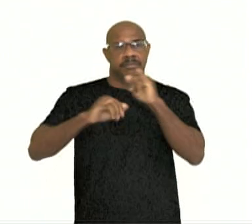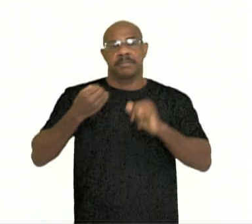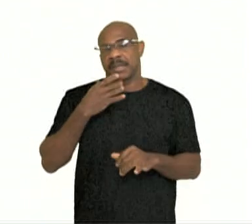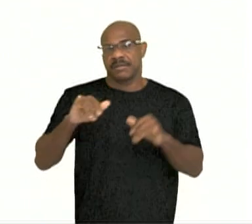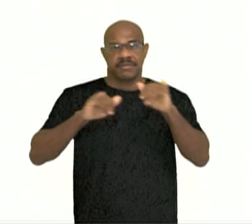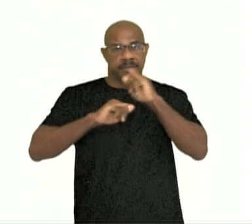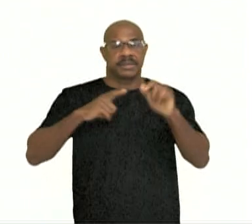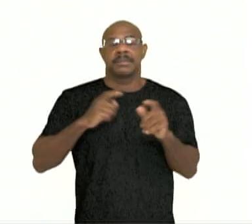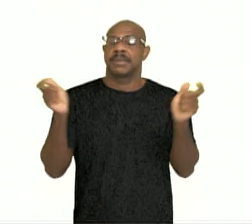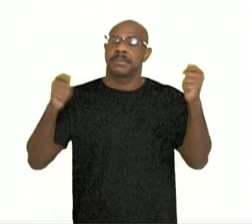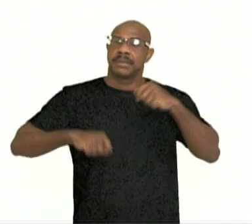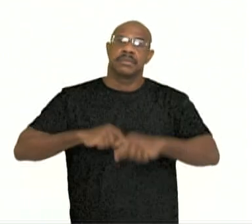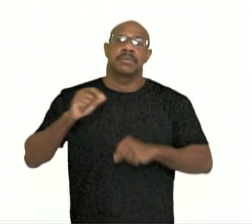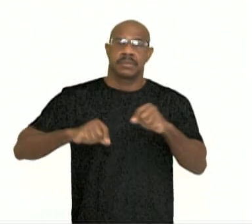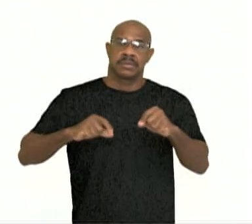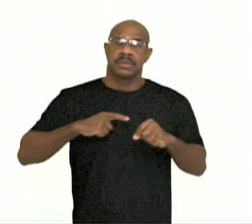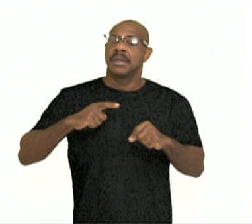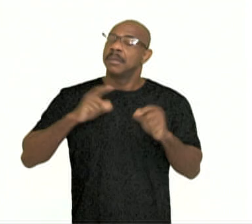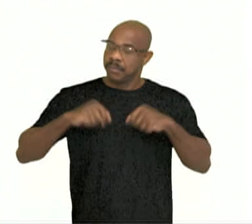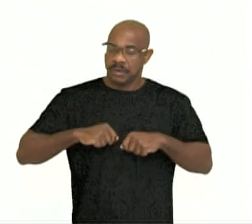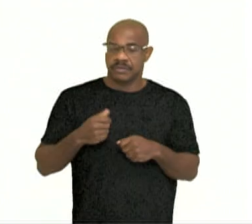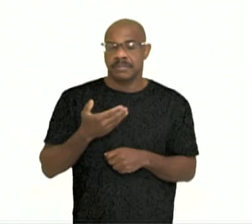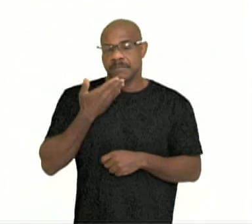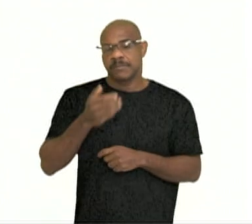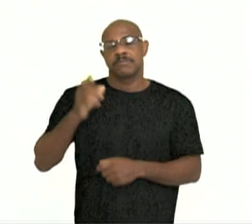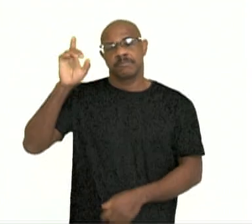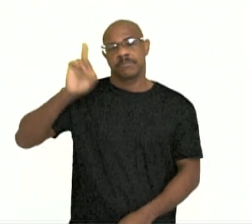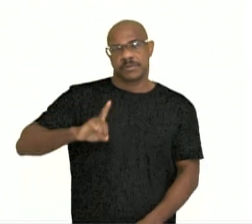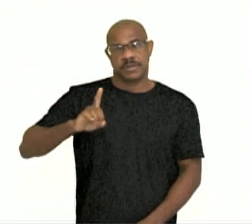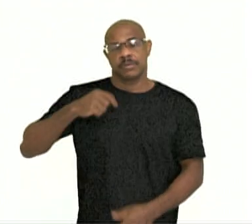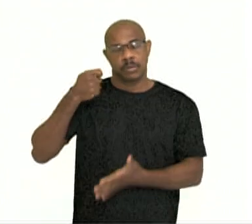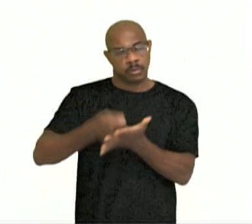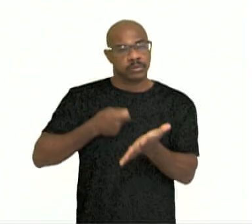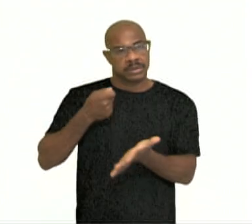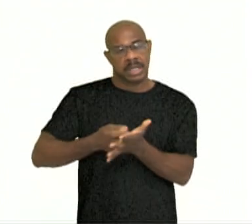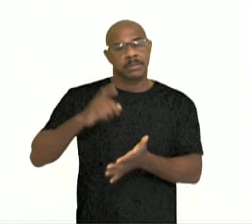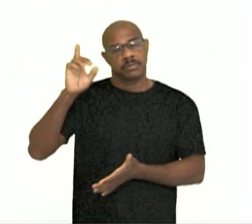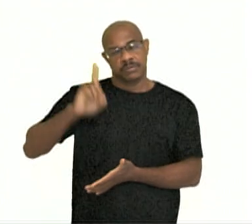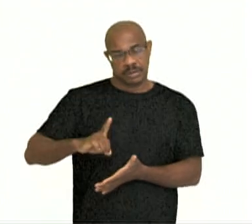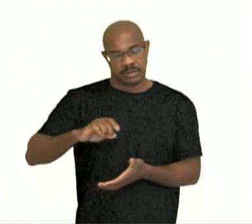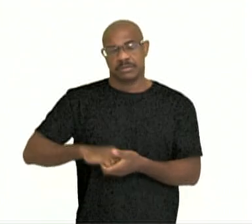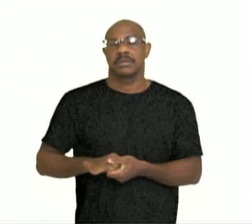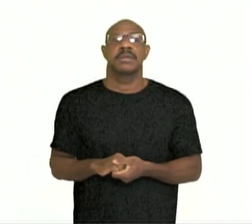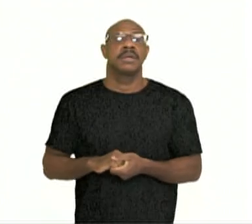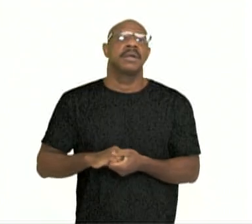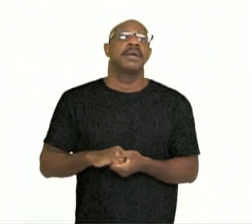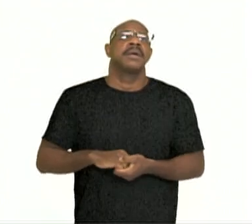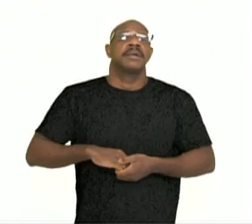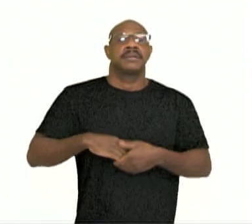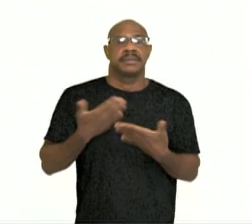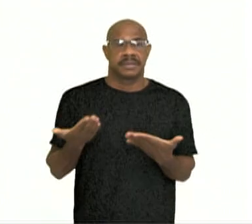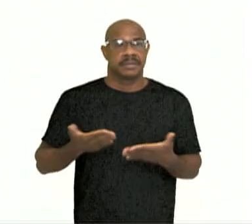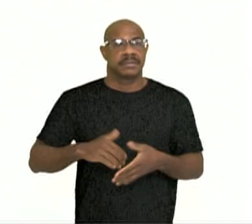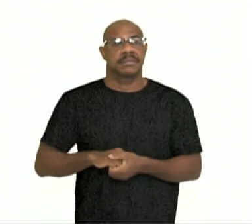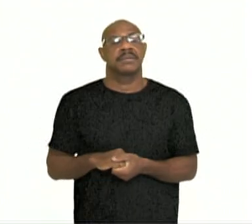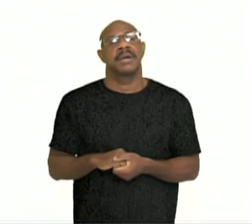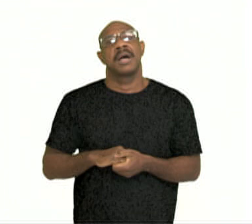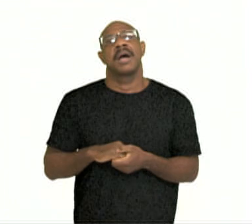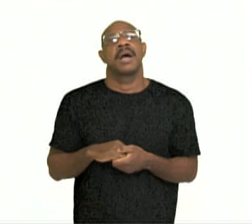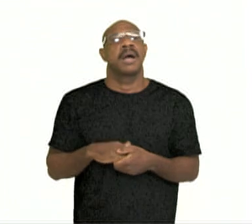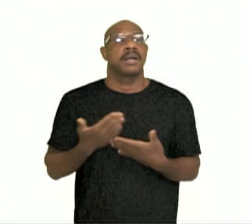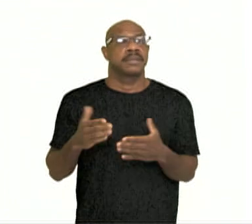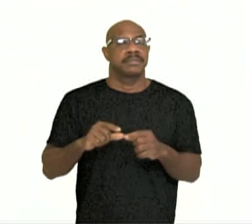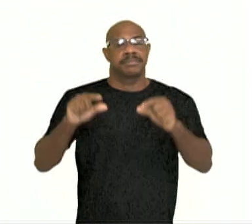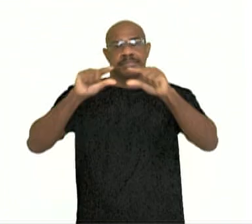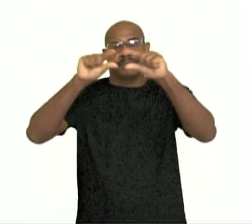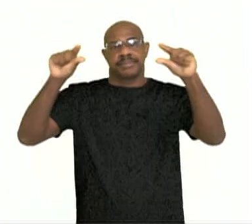maiores possibilidades de reivindicar outros direitos. É preciso, antes de tudo, discernimento para não reproduzir o senso comum. Então, acima